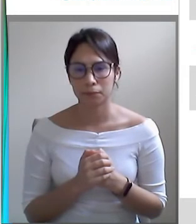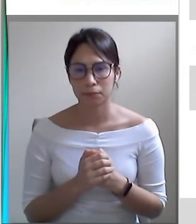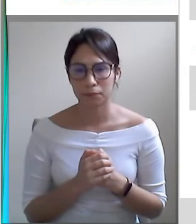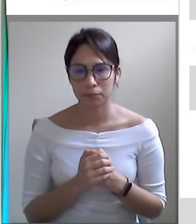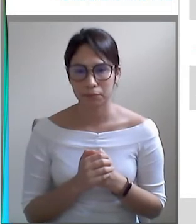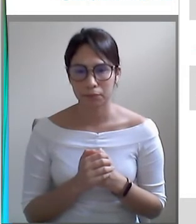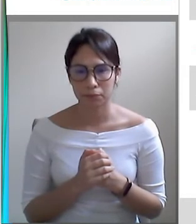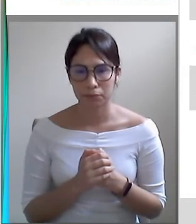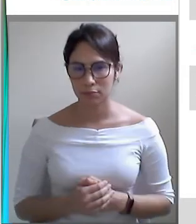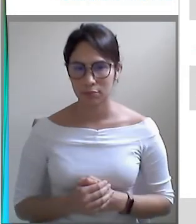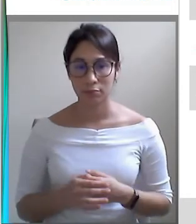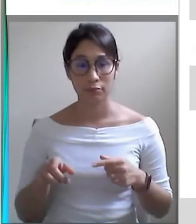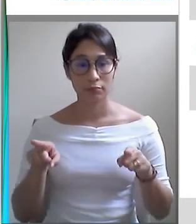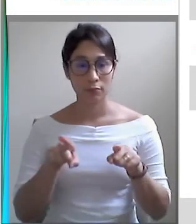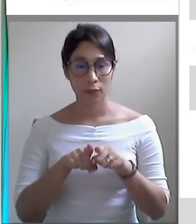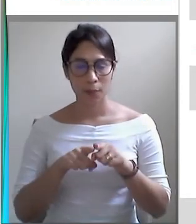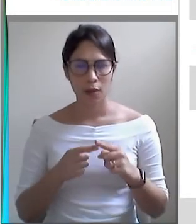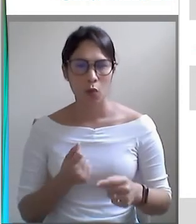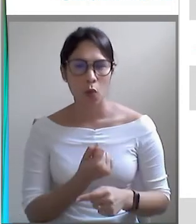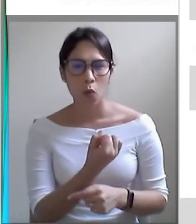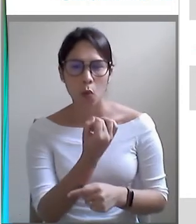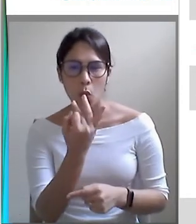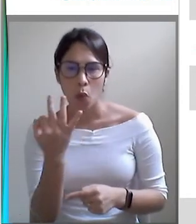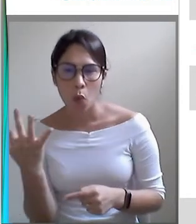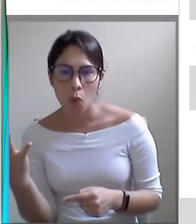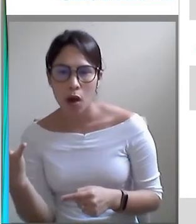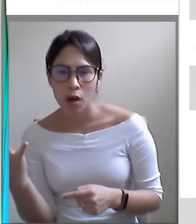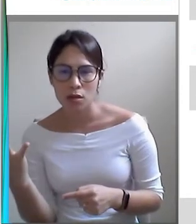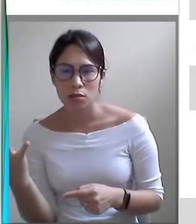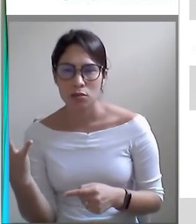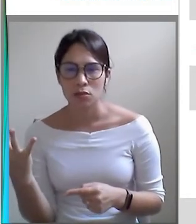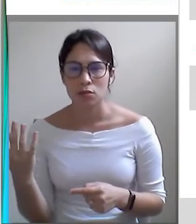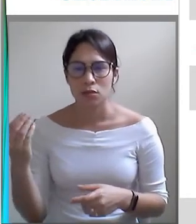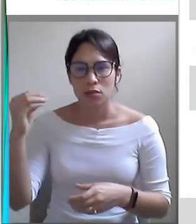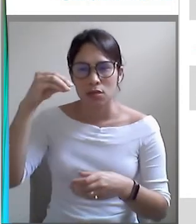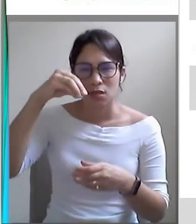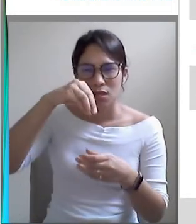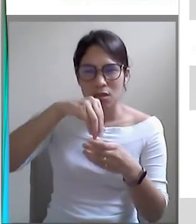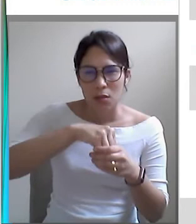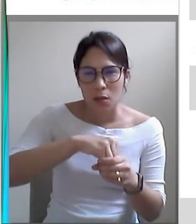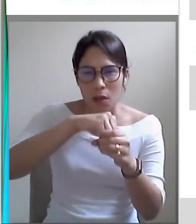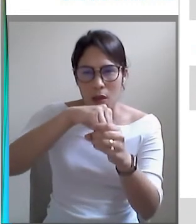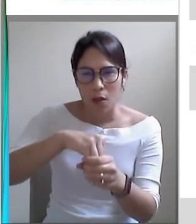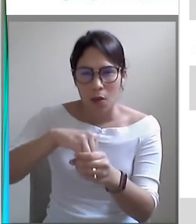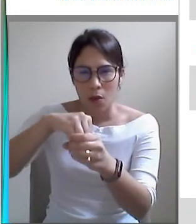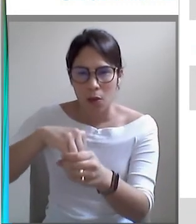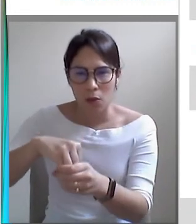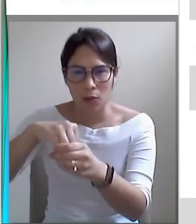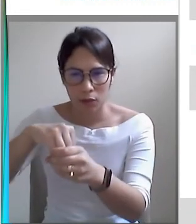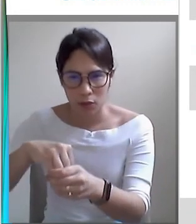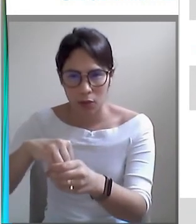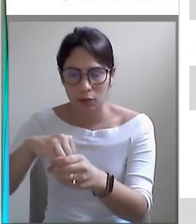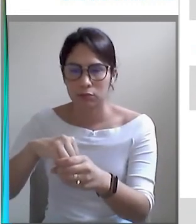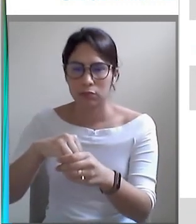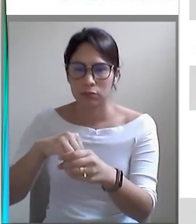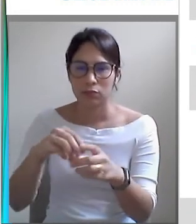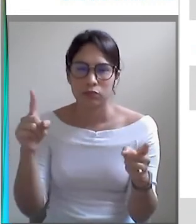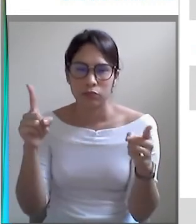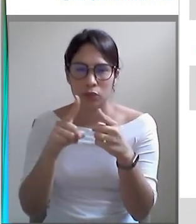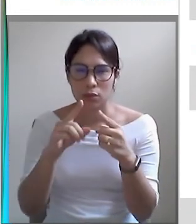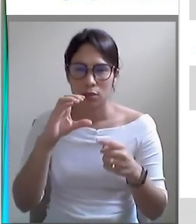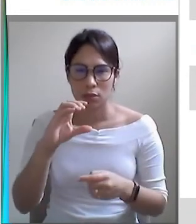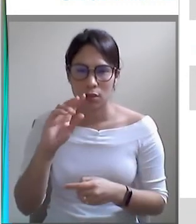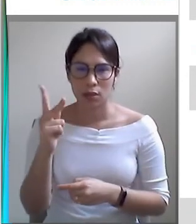A concentração de hemoglobina corpuscular média, ou CHCM, refere-se ao peso da